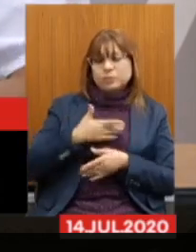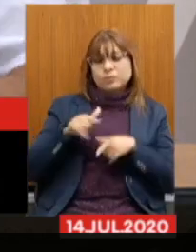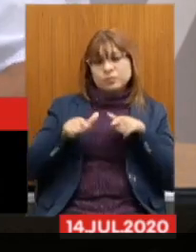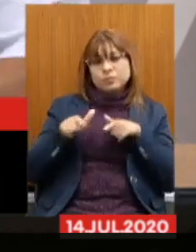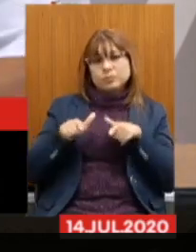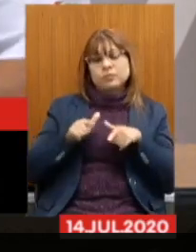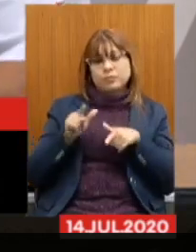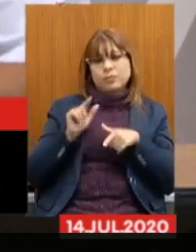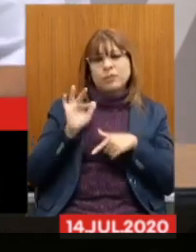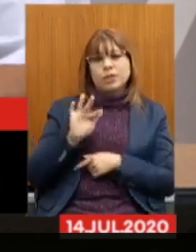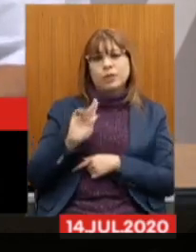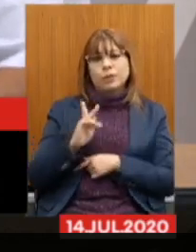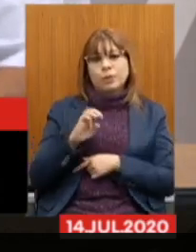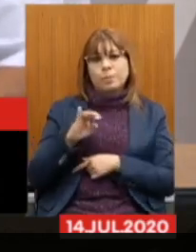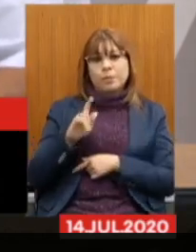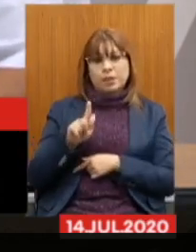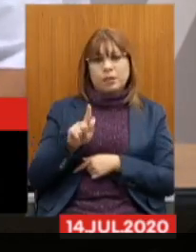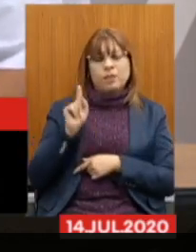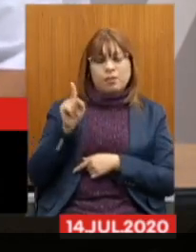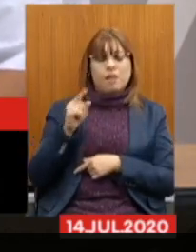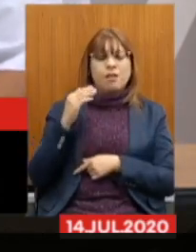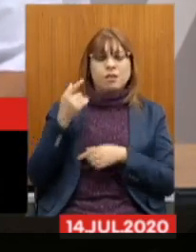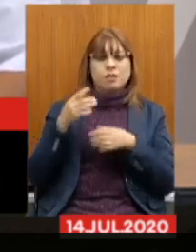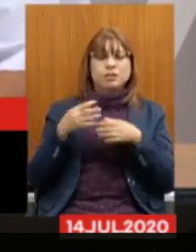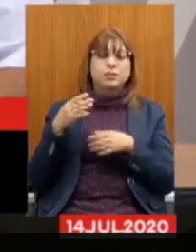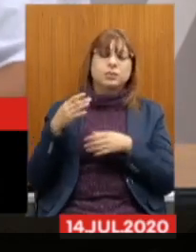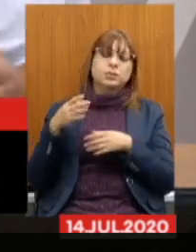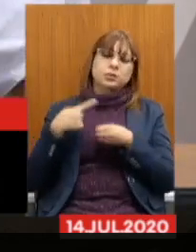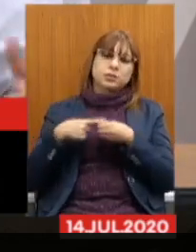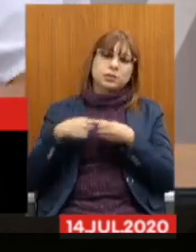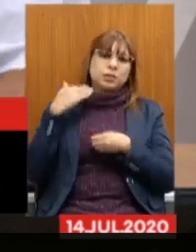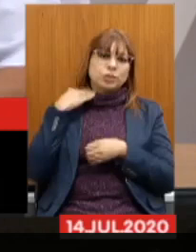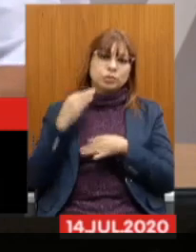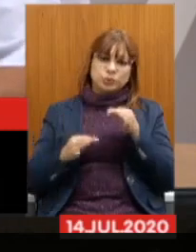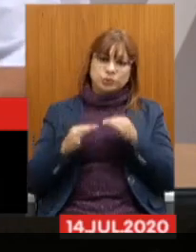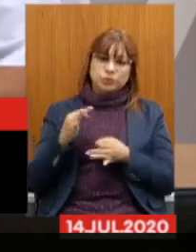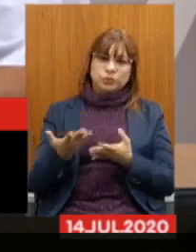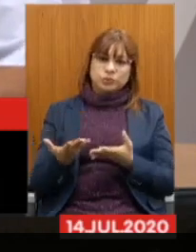Penido, em Juiz de Fora, pela Covid.